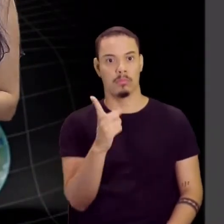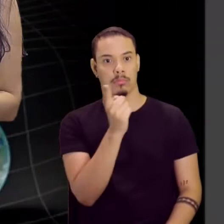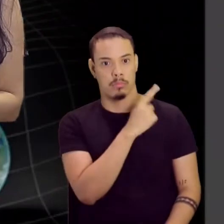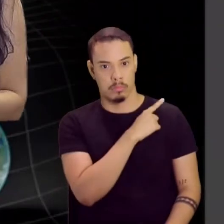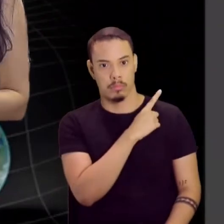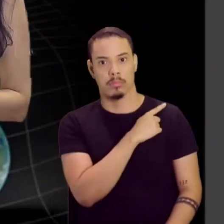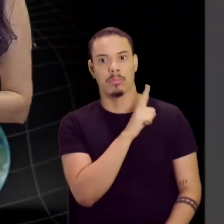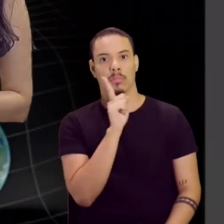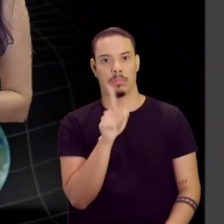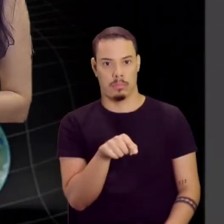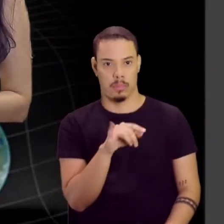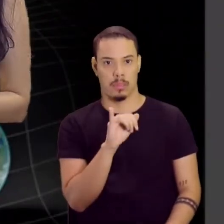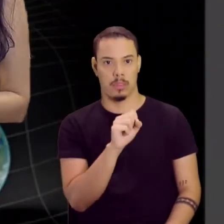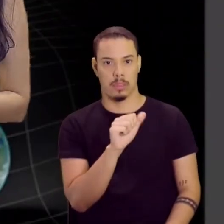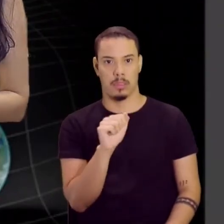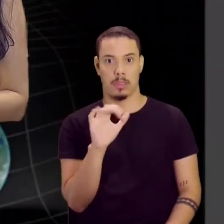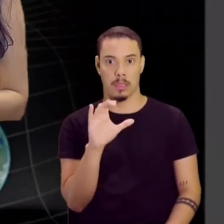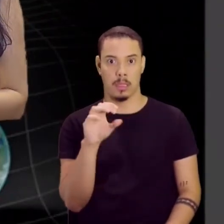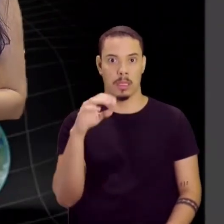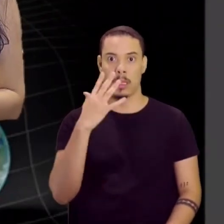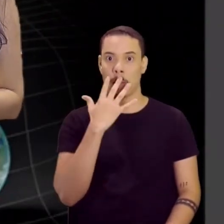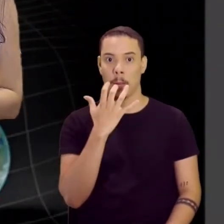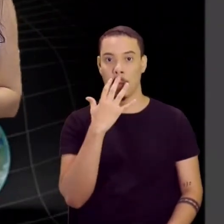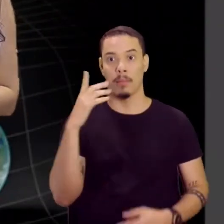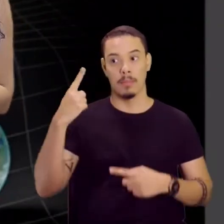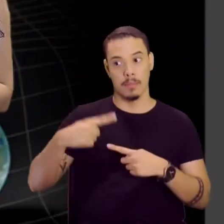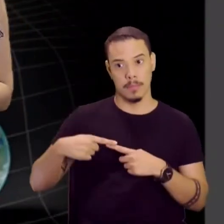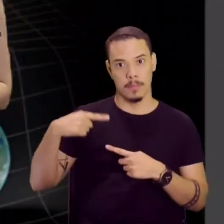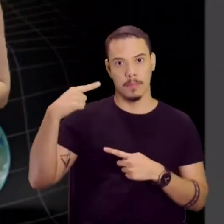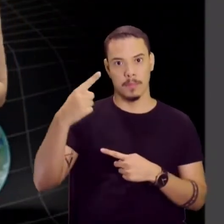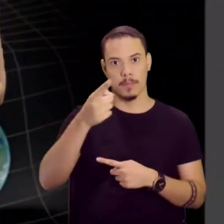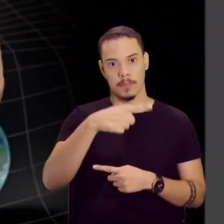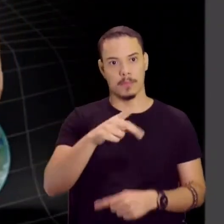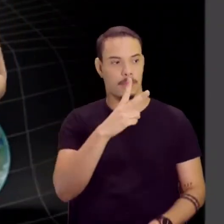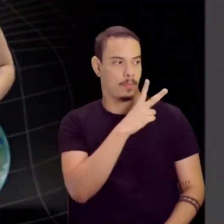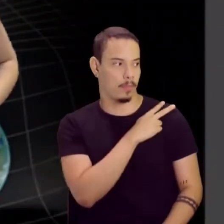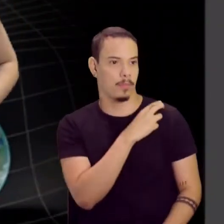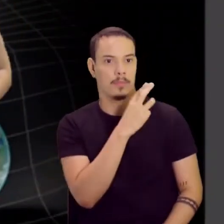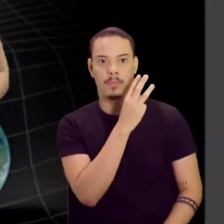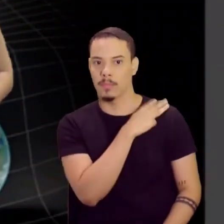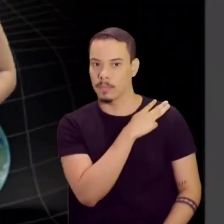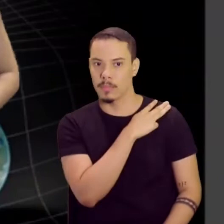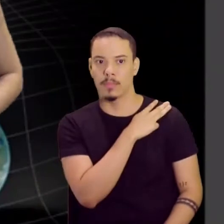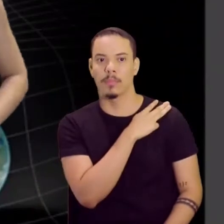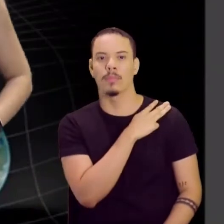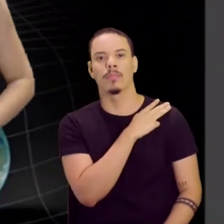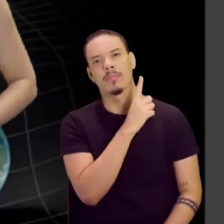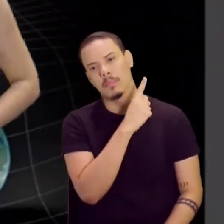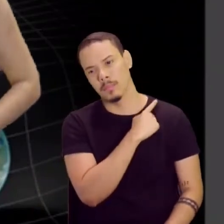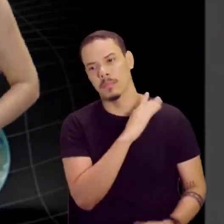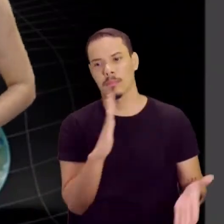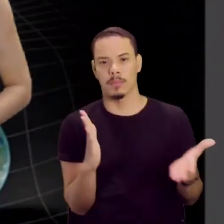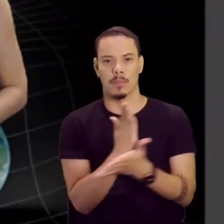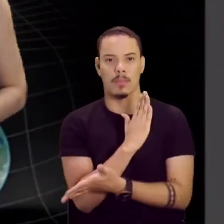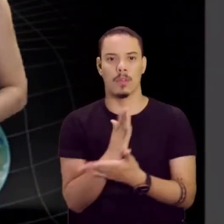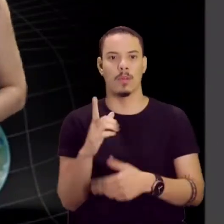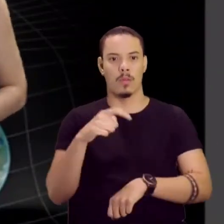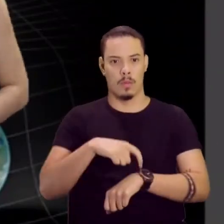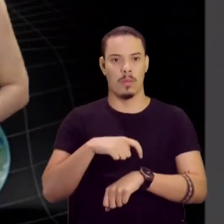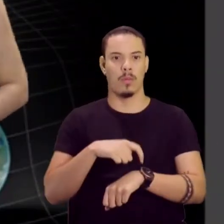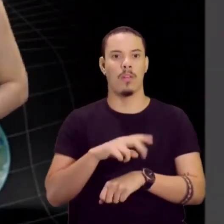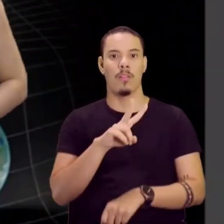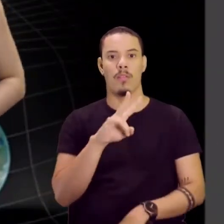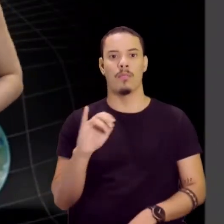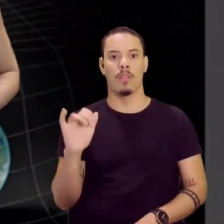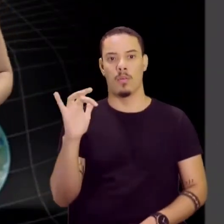Isaac Newton. Exato. Mas mais tarde, nós vamos ver que quando você estiver no segundo, terceiro ano, até no primeiro ano, em alguns momentos, vai chegar